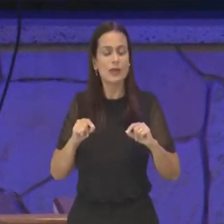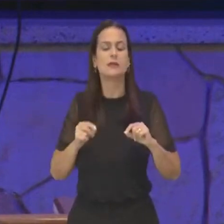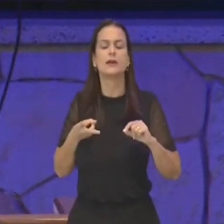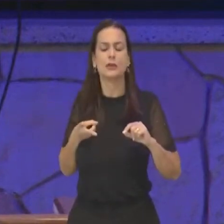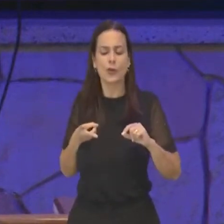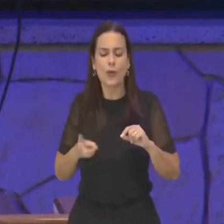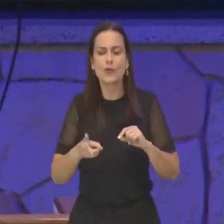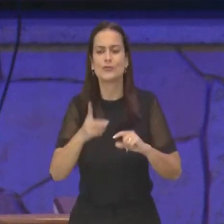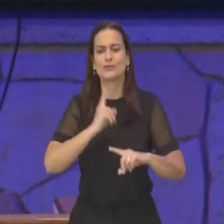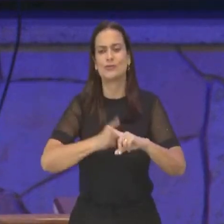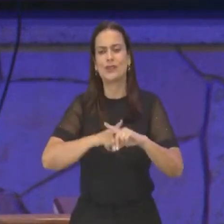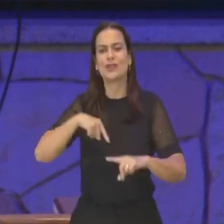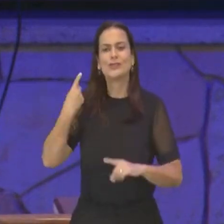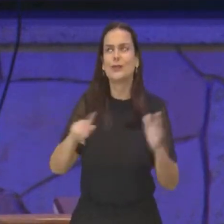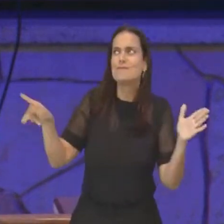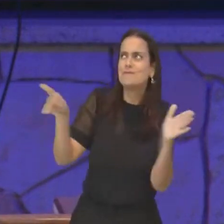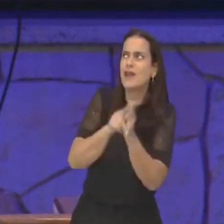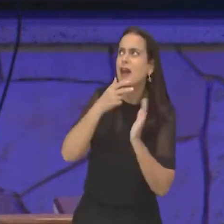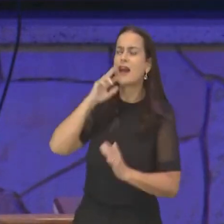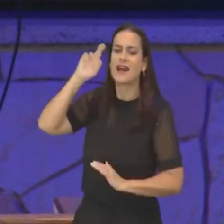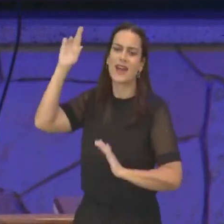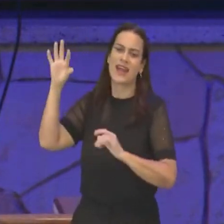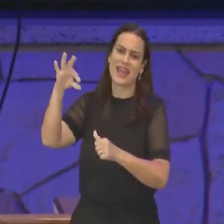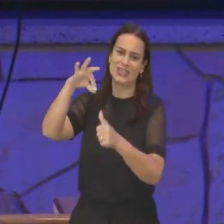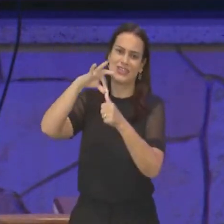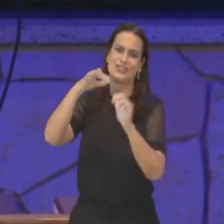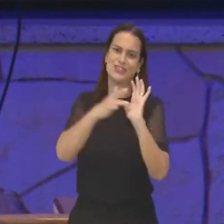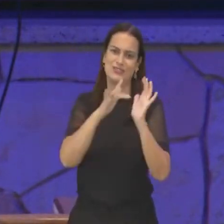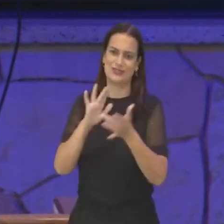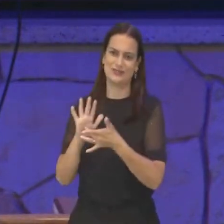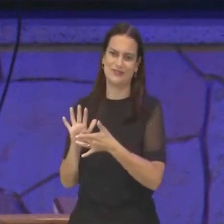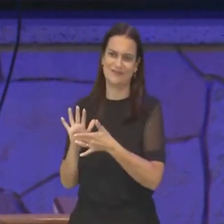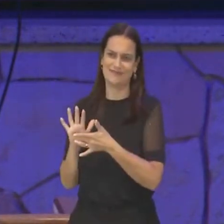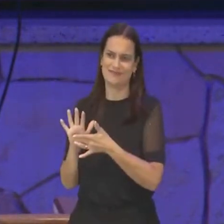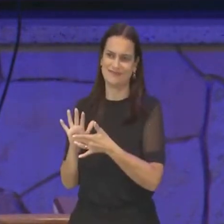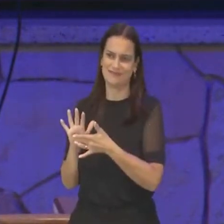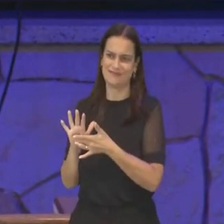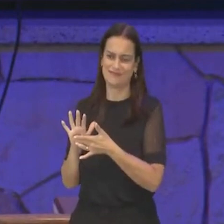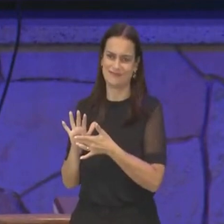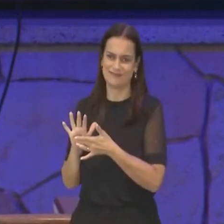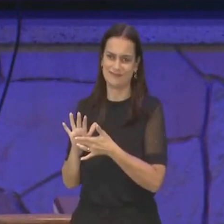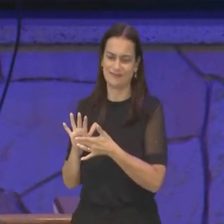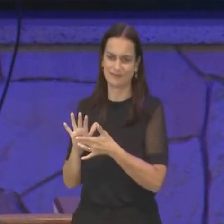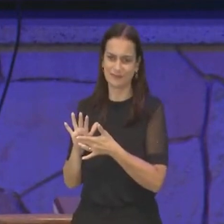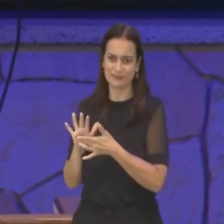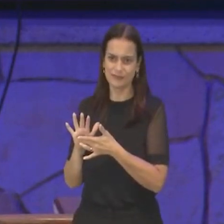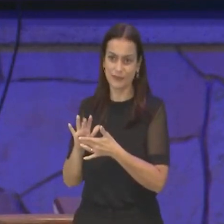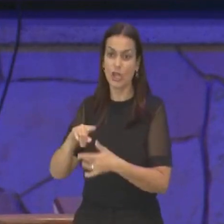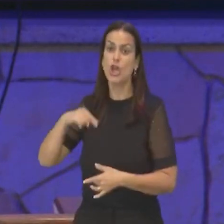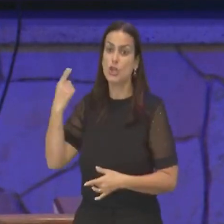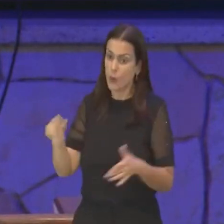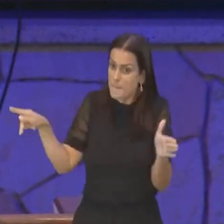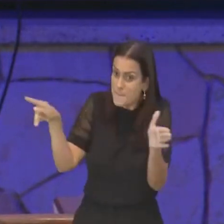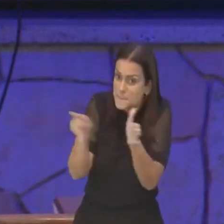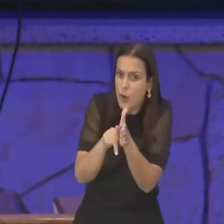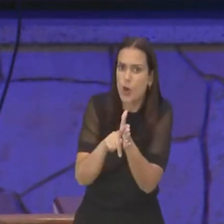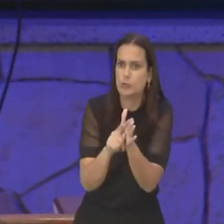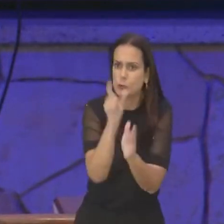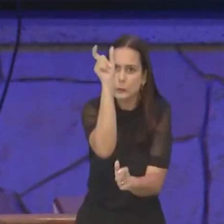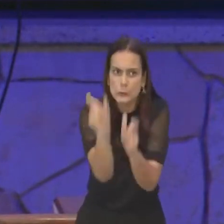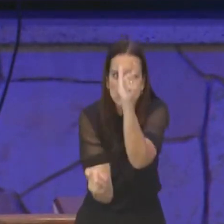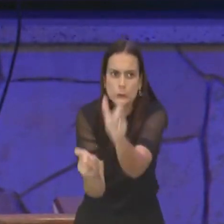constante, porque nós pertencemos a Cristo Jesus. Nós pertencemos